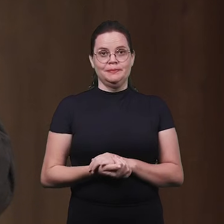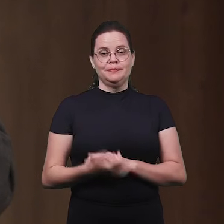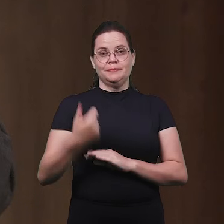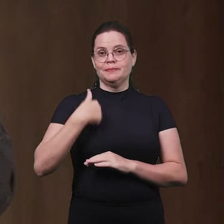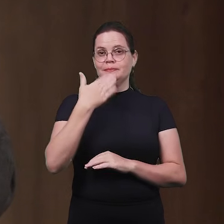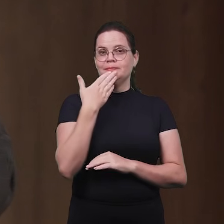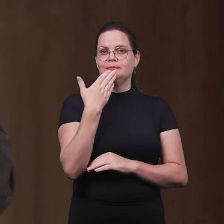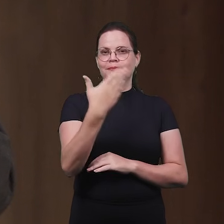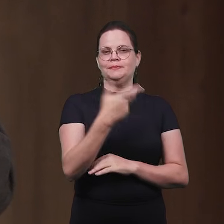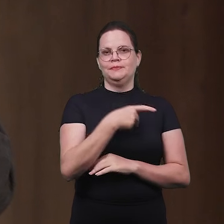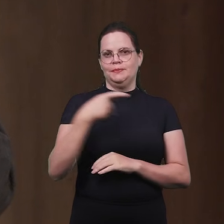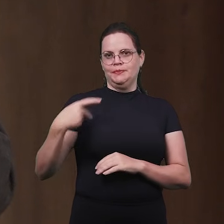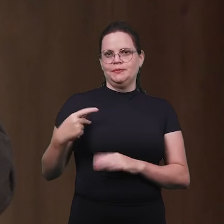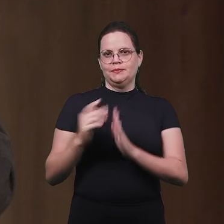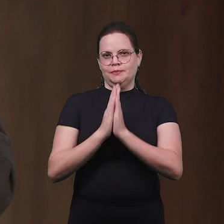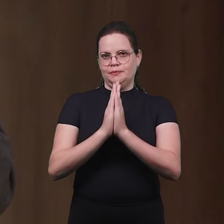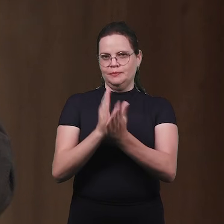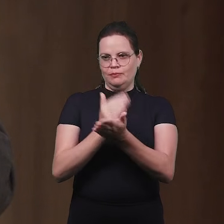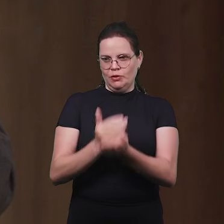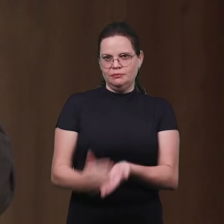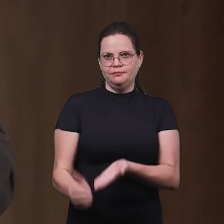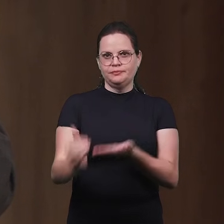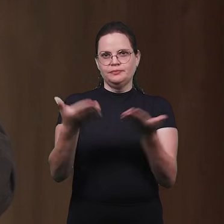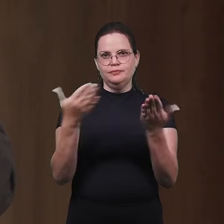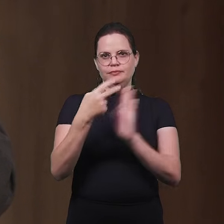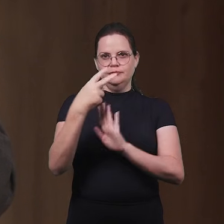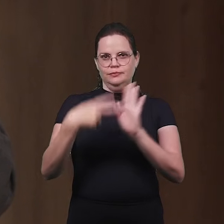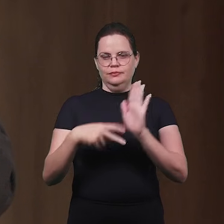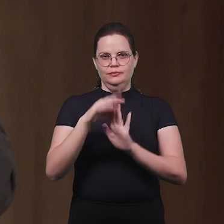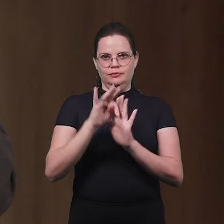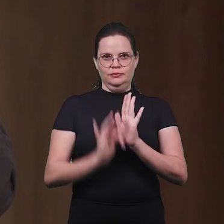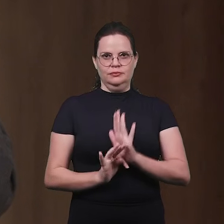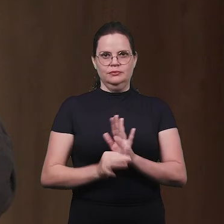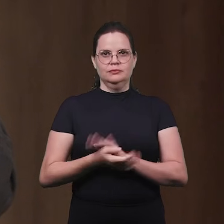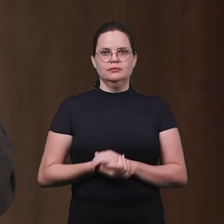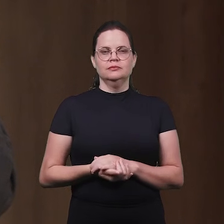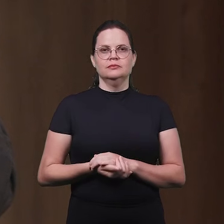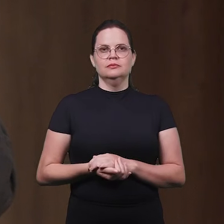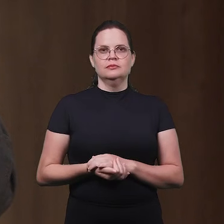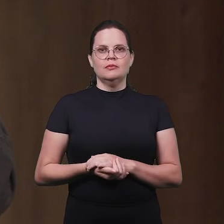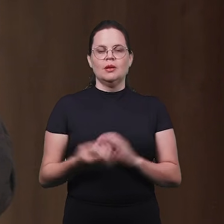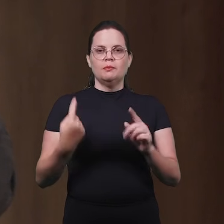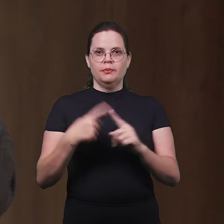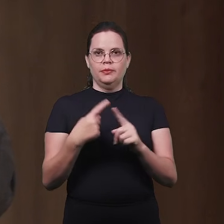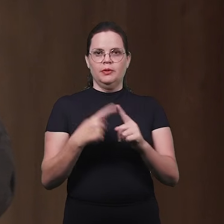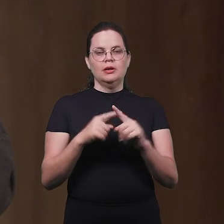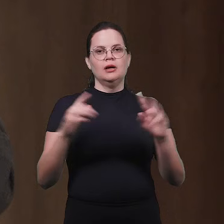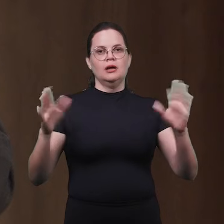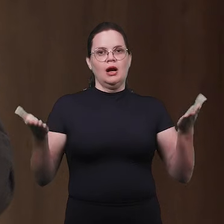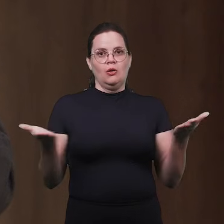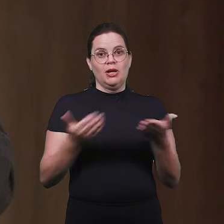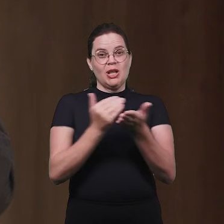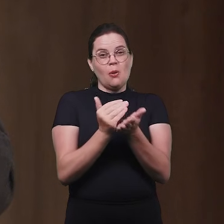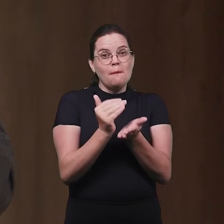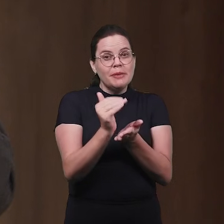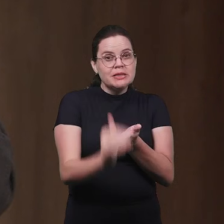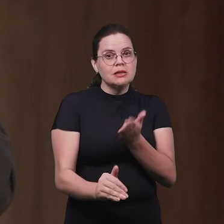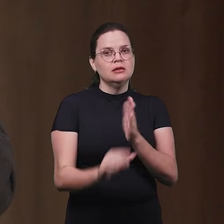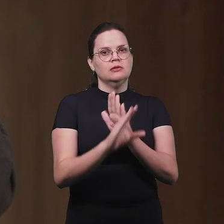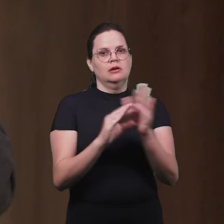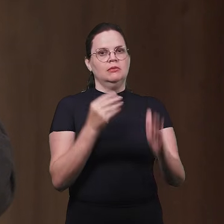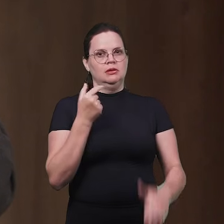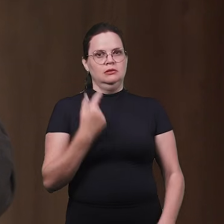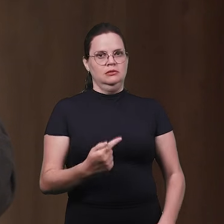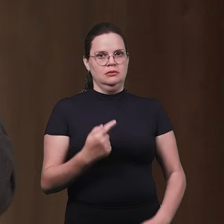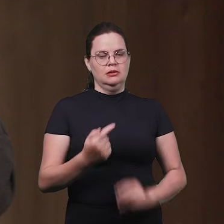irmãos. Então, vamos pedir ao pastor Gerson para dar início a esse episódio relativo ao capítulo